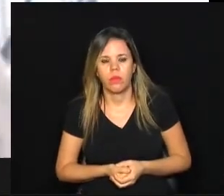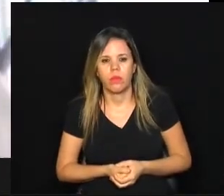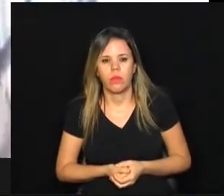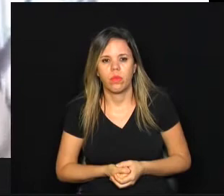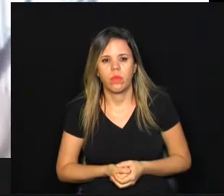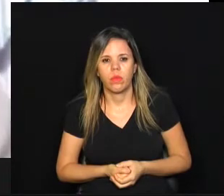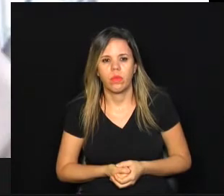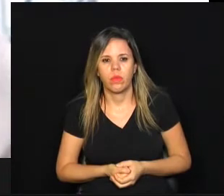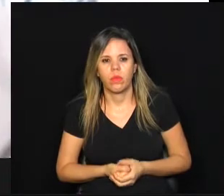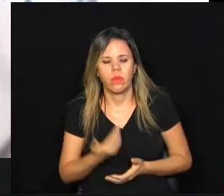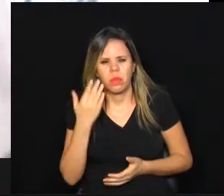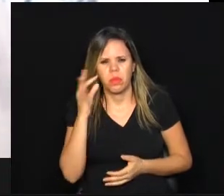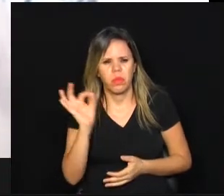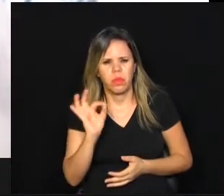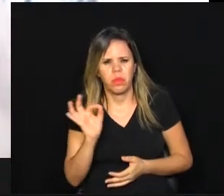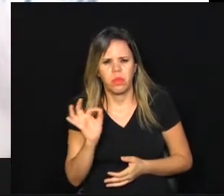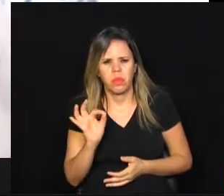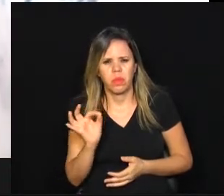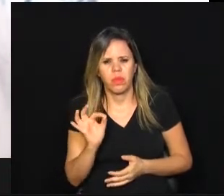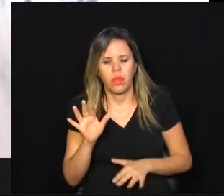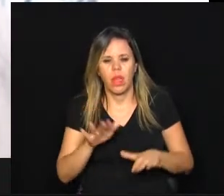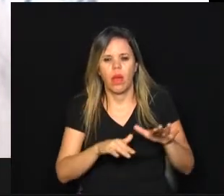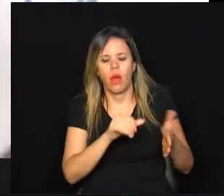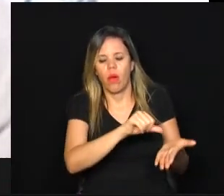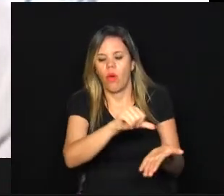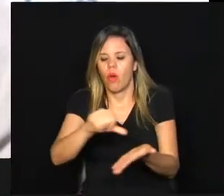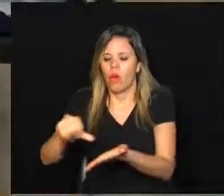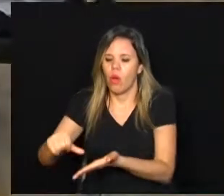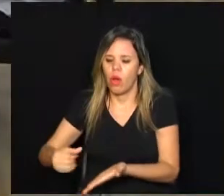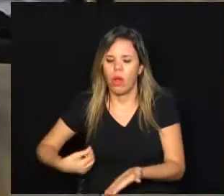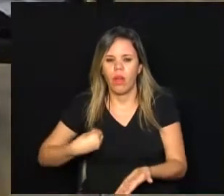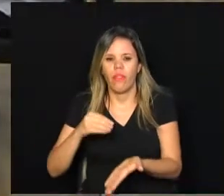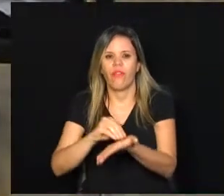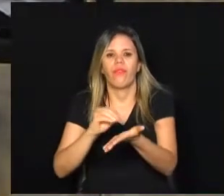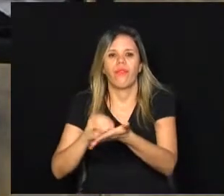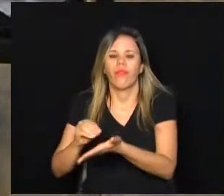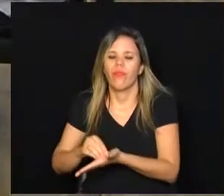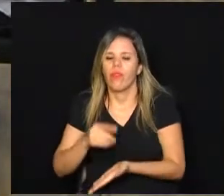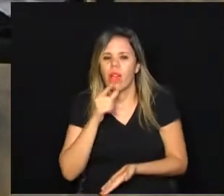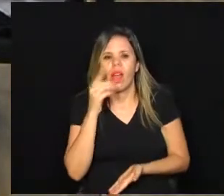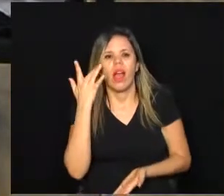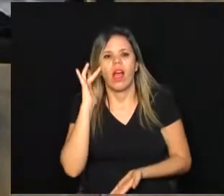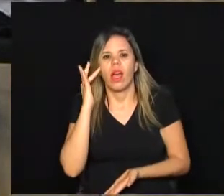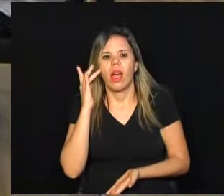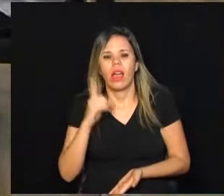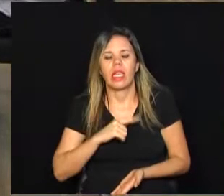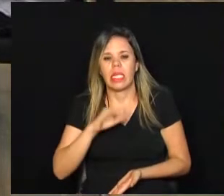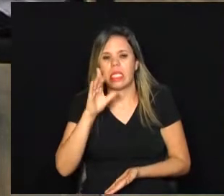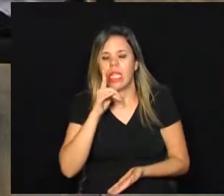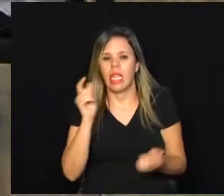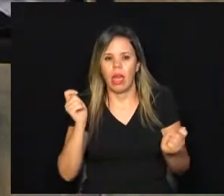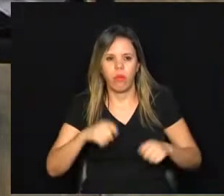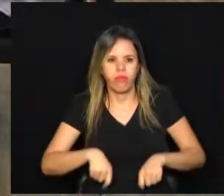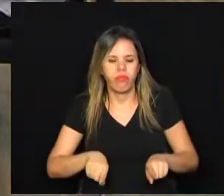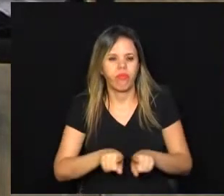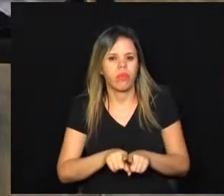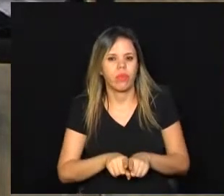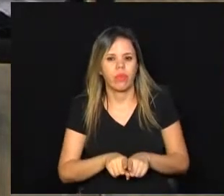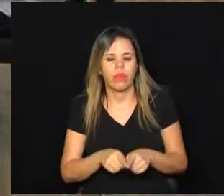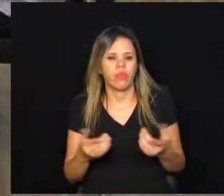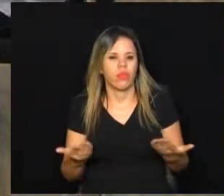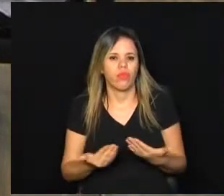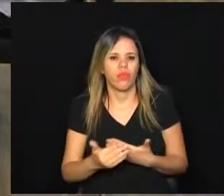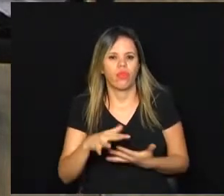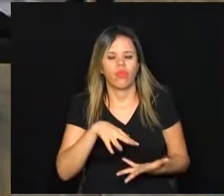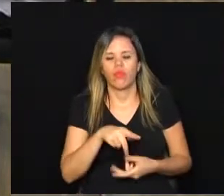eu não entendi muito bem. Em muitas regiões que a gente tem escassez de água, você acha que quem tem água possui algum poder hoje em dia